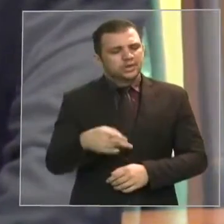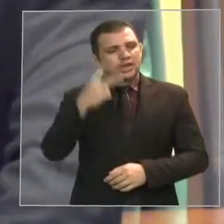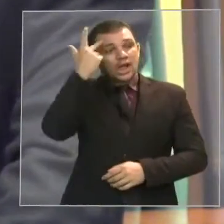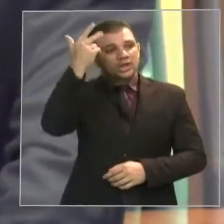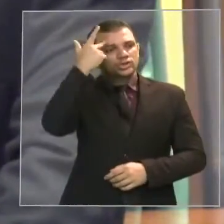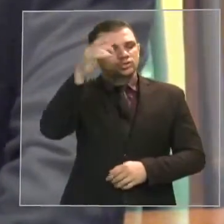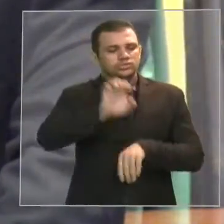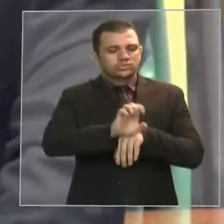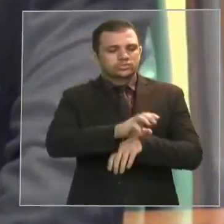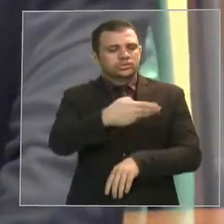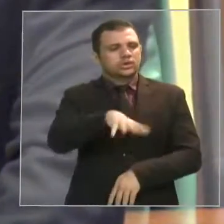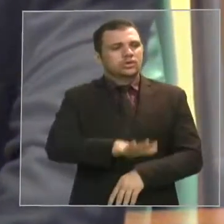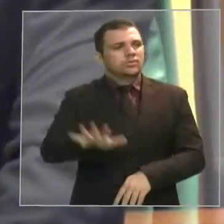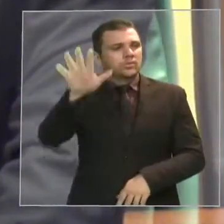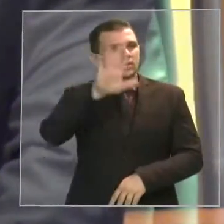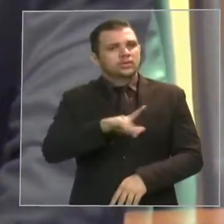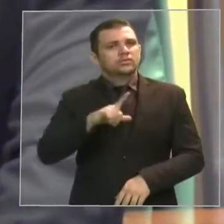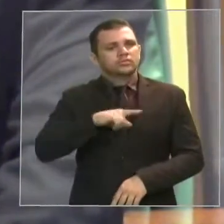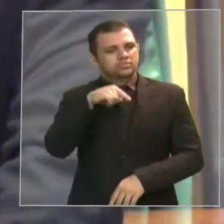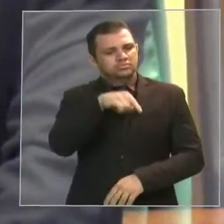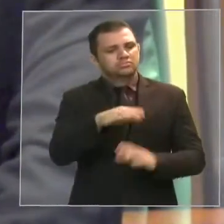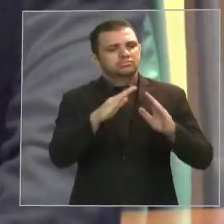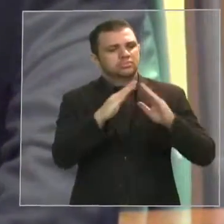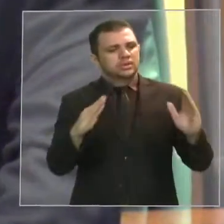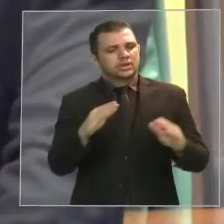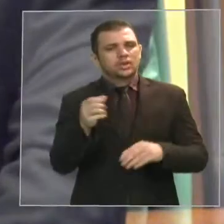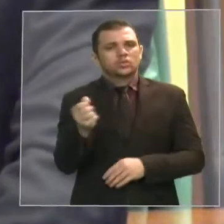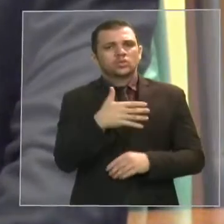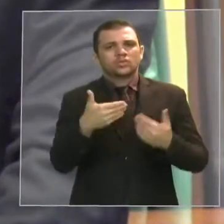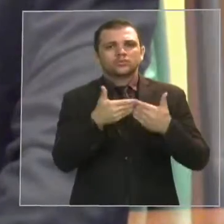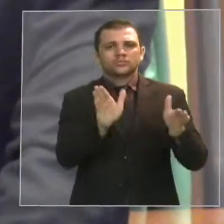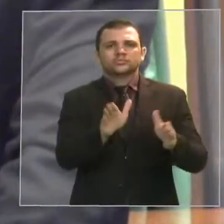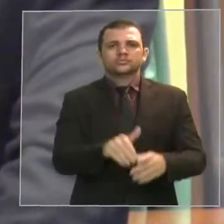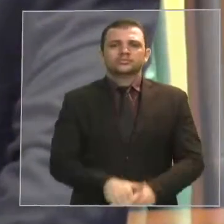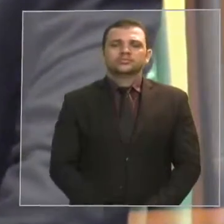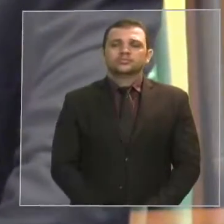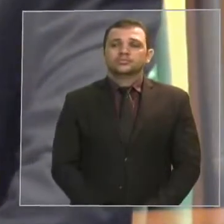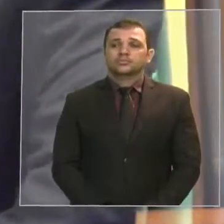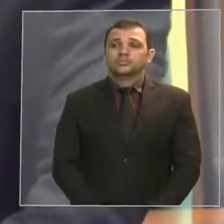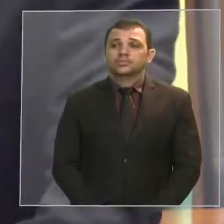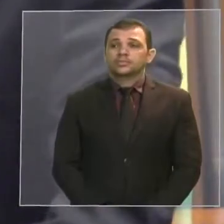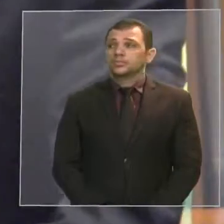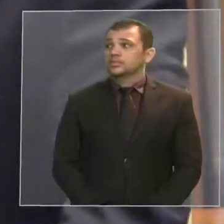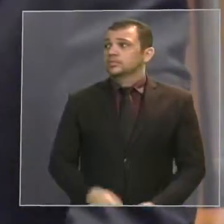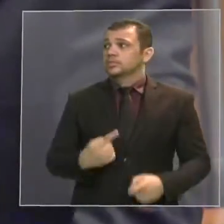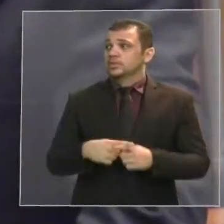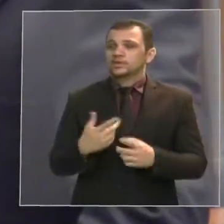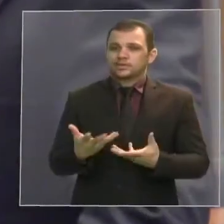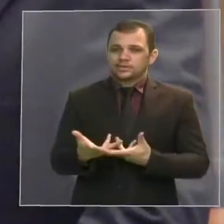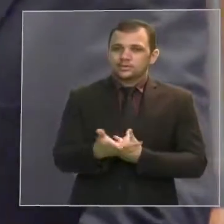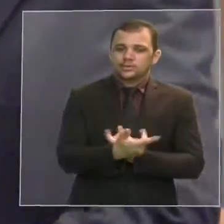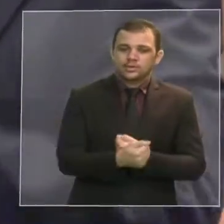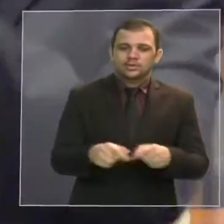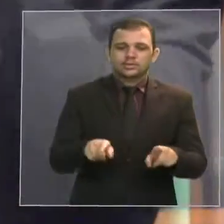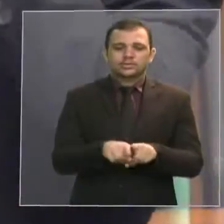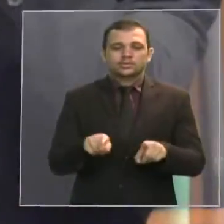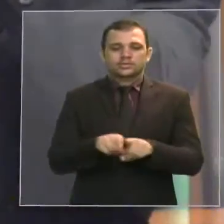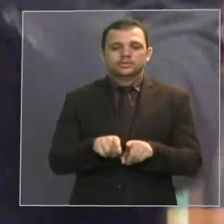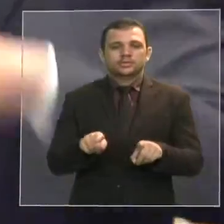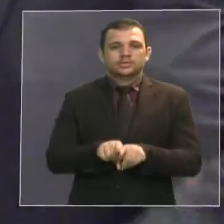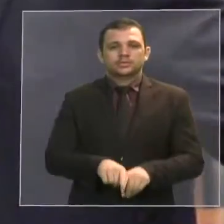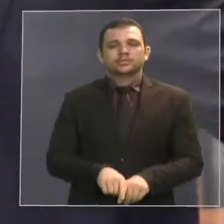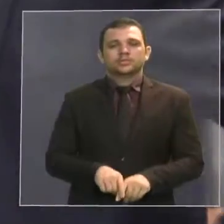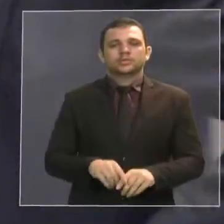maranhão essa unidade que foi inaugurada hoje pela qualidade pelo padrão pelas condições